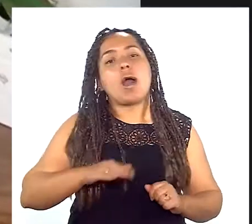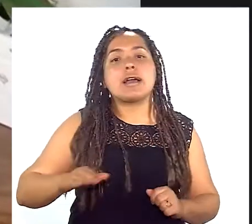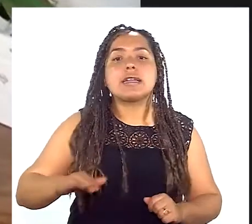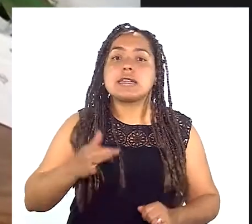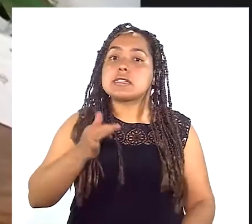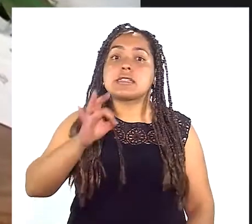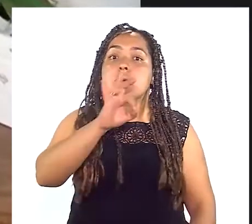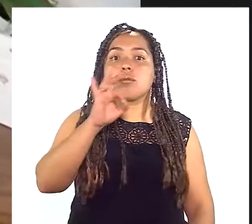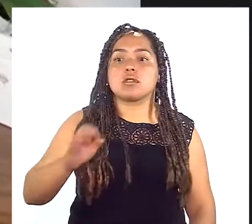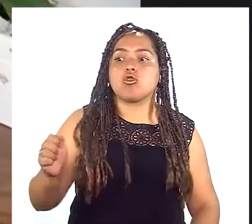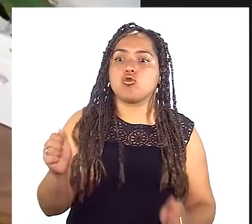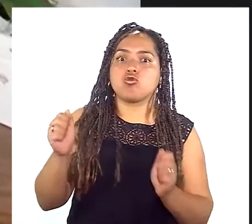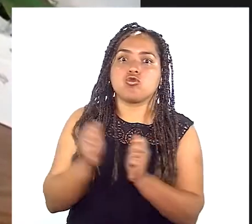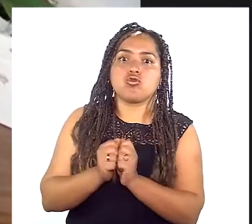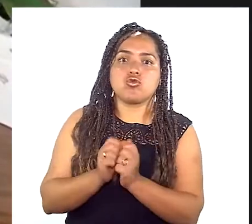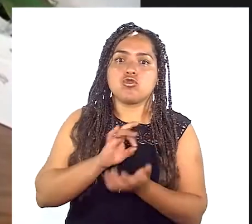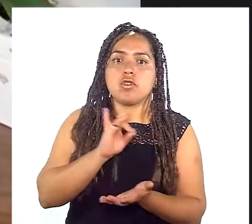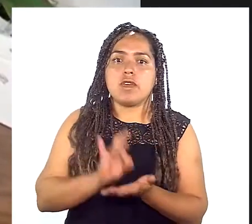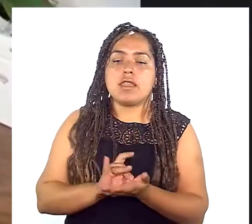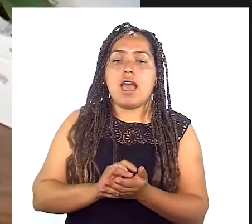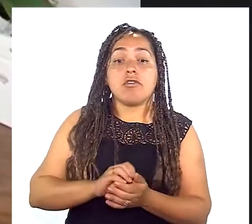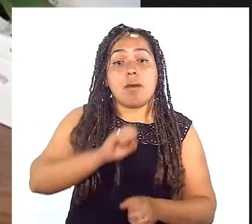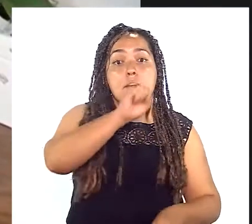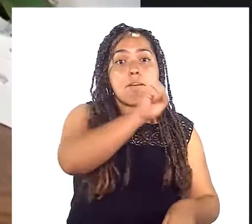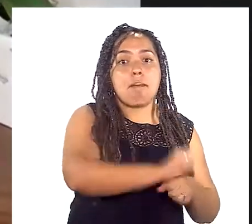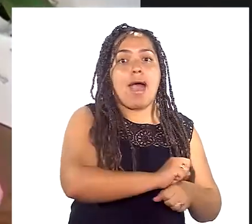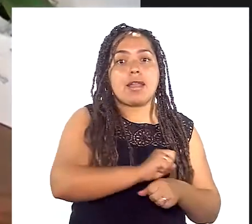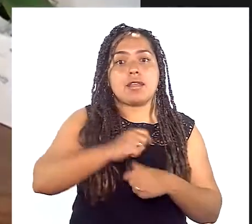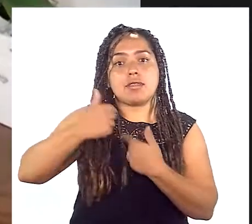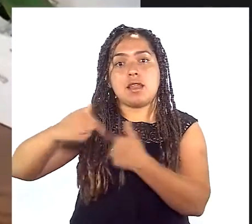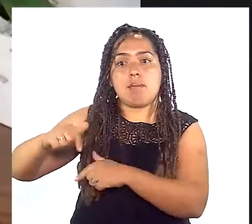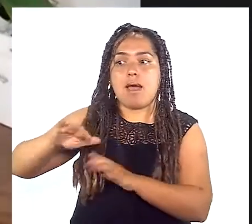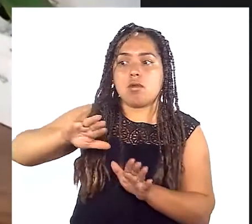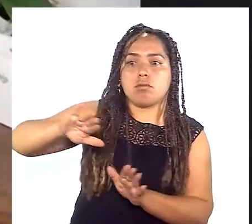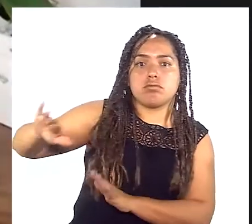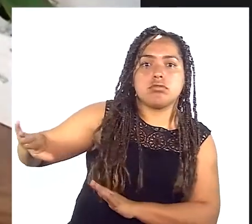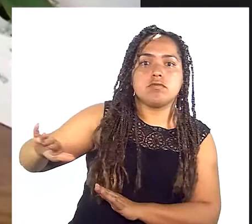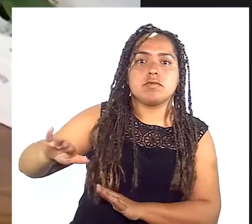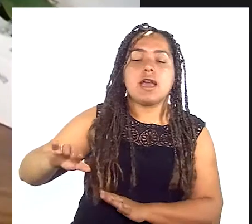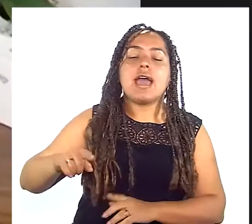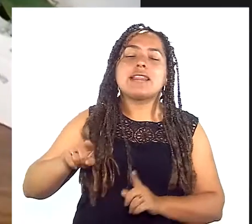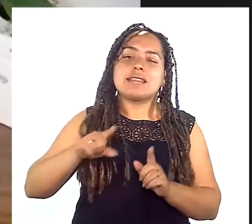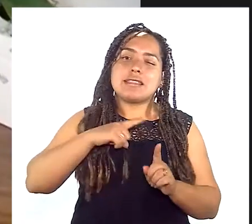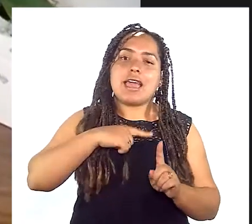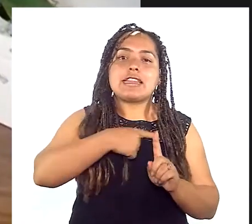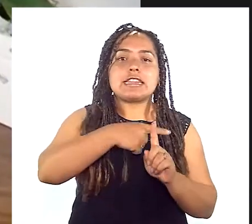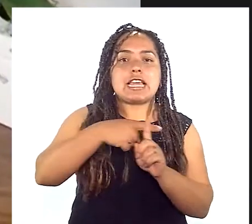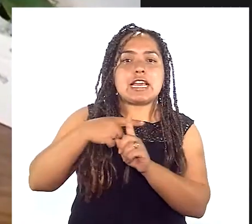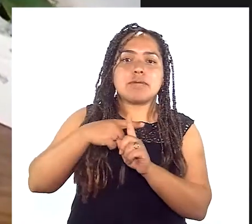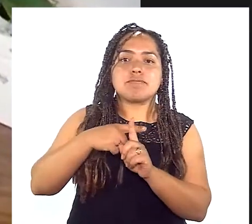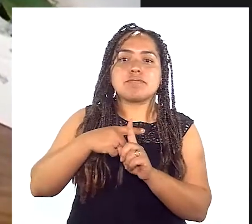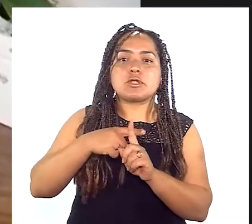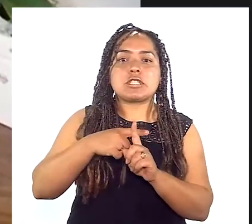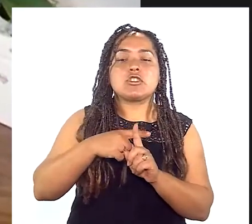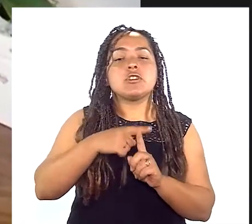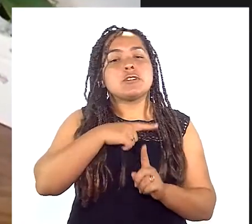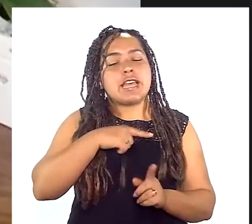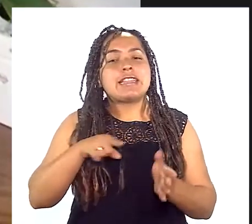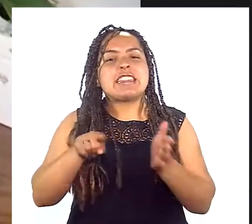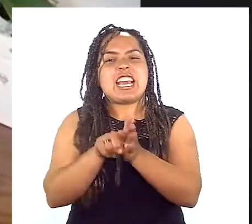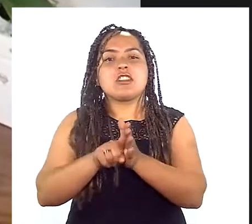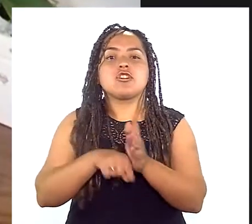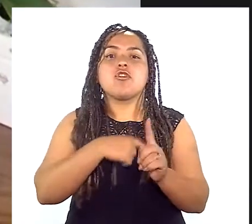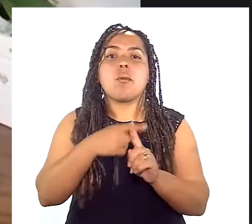você estar com a criança 100% e não para o trabalho, porque isso também foi um efeito negativo da pandemia, no sentido de